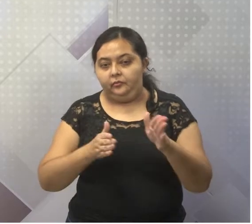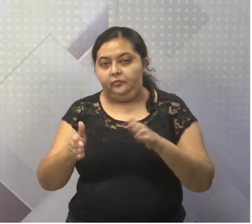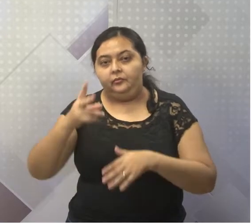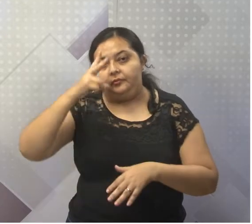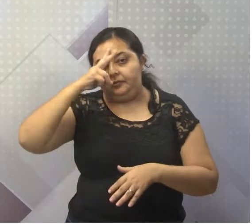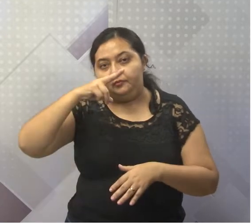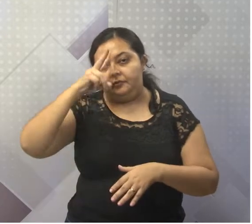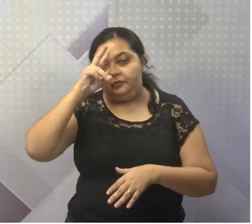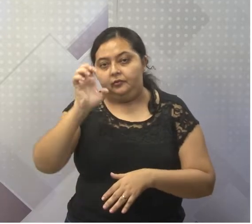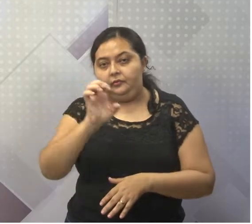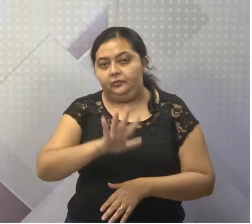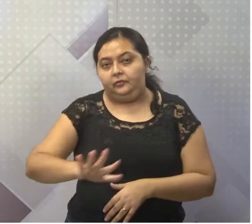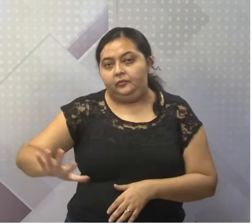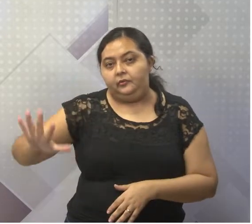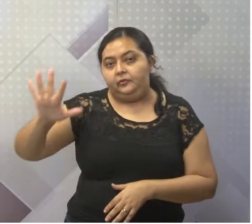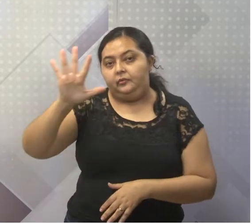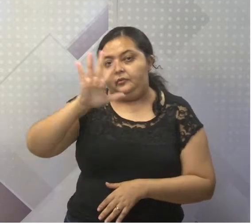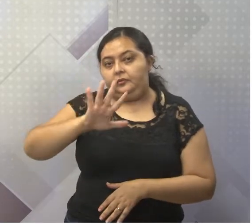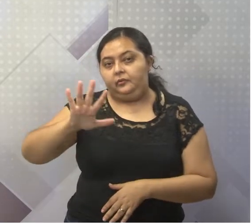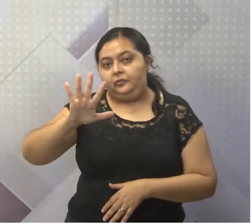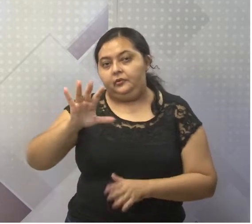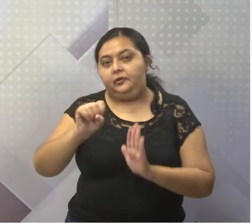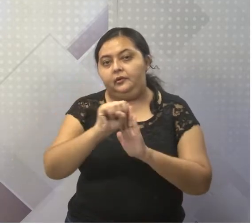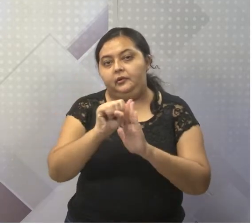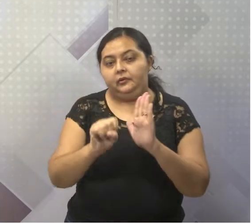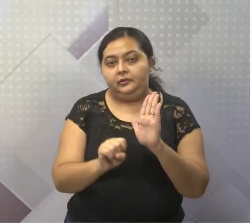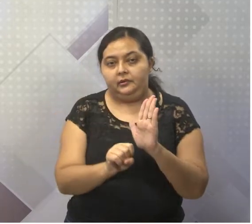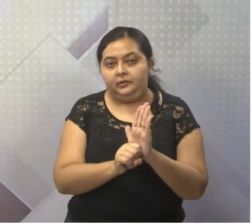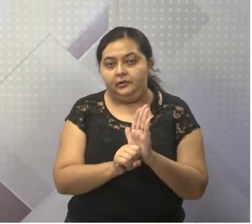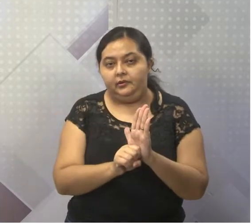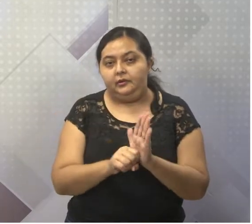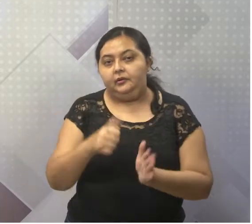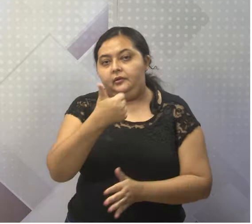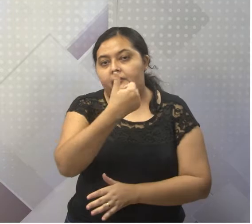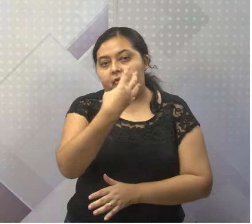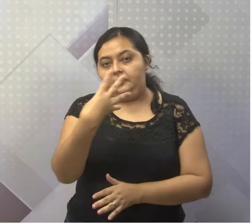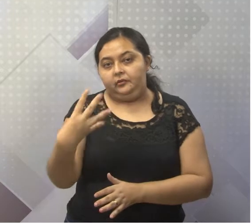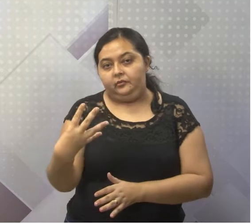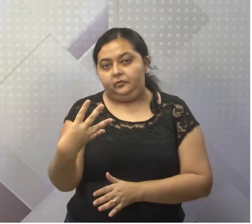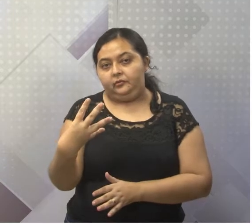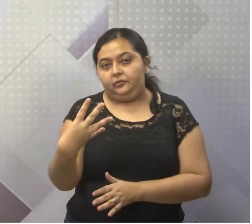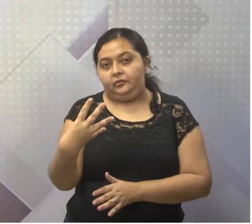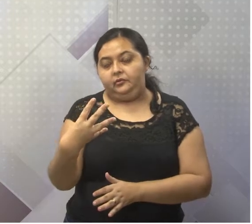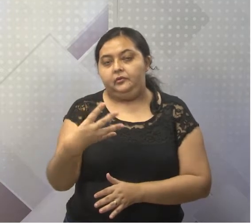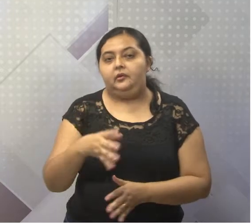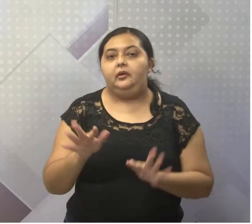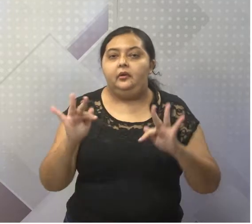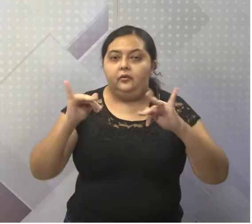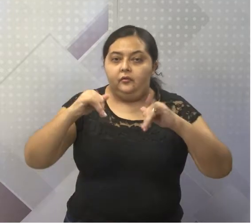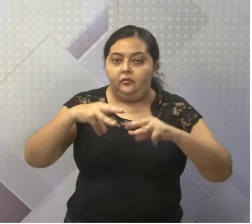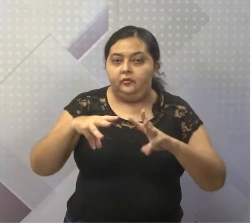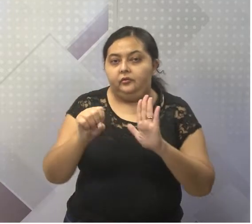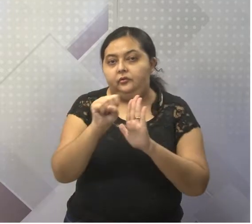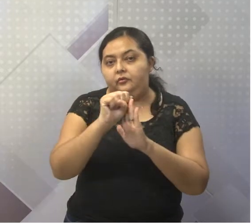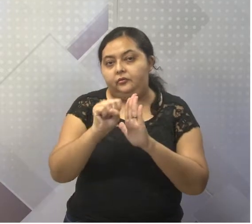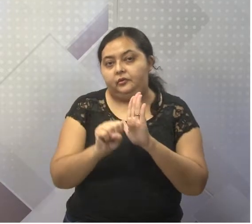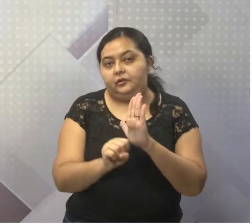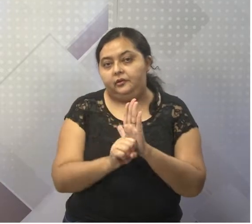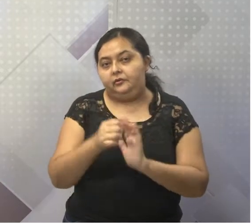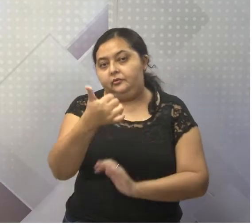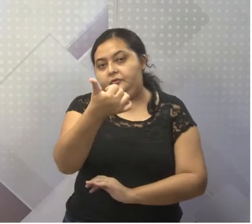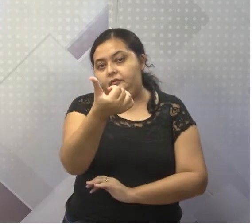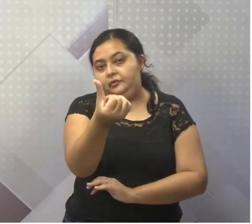da Europa aproximadamente entre meados do século 14 e o fim do século